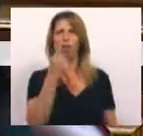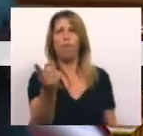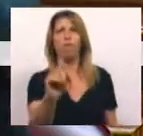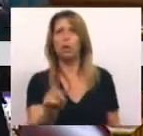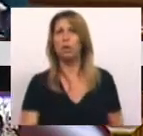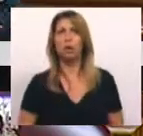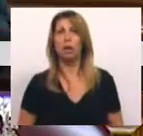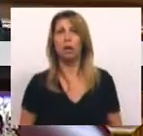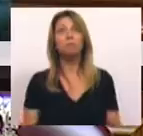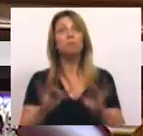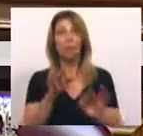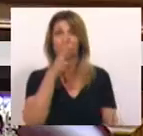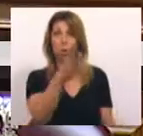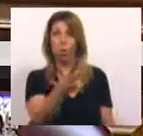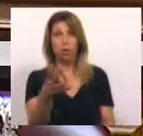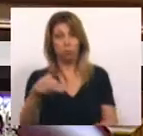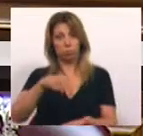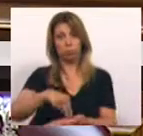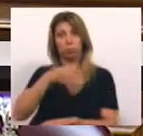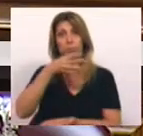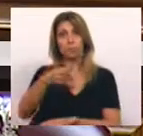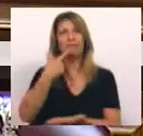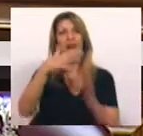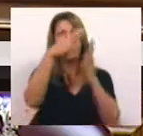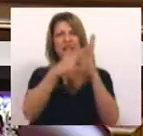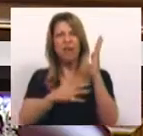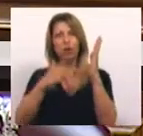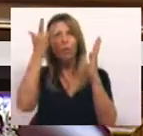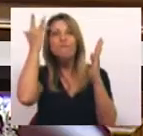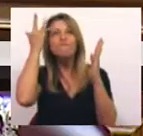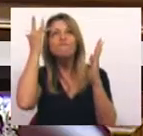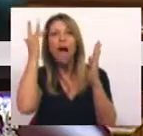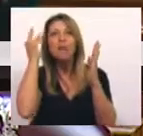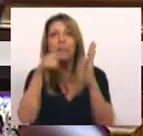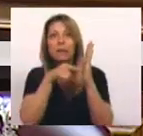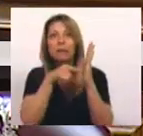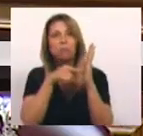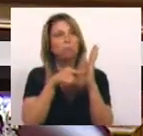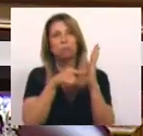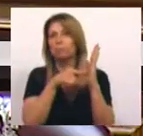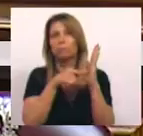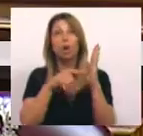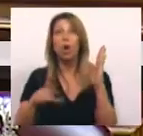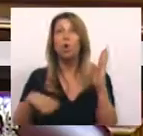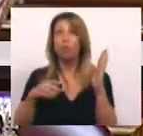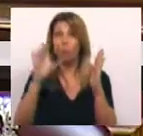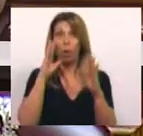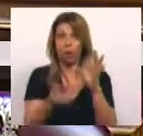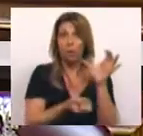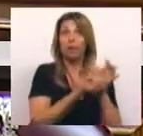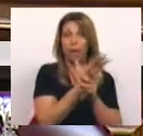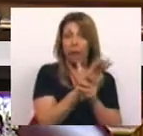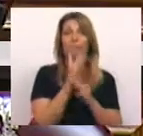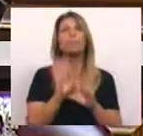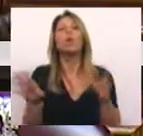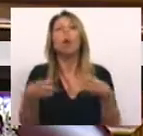de resto sublinhei dali, que estamos perante um texto fácil de construir. Os Verdes, quando criaram um grupo de trabalho e